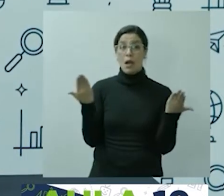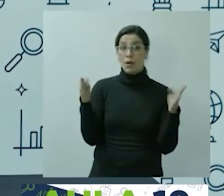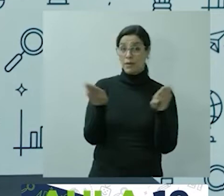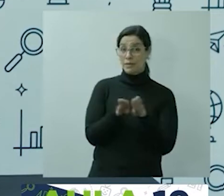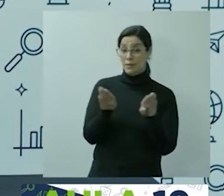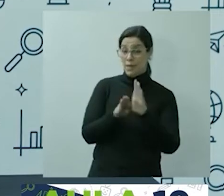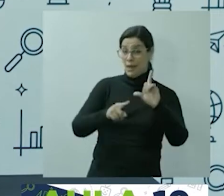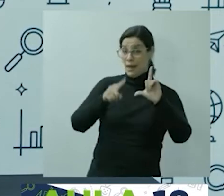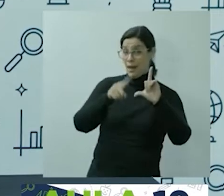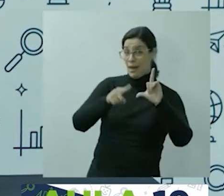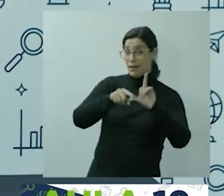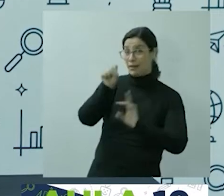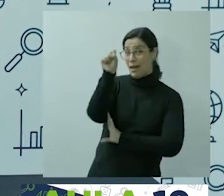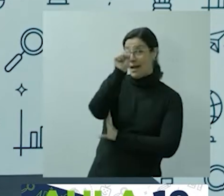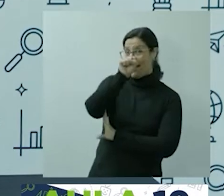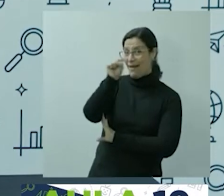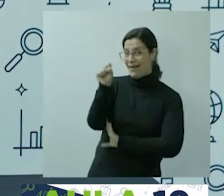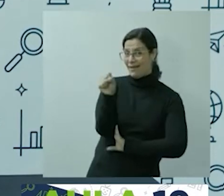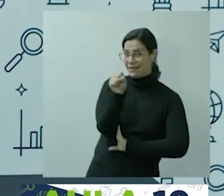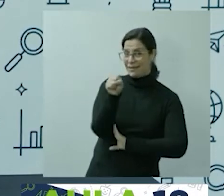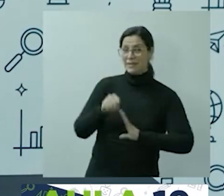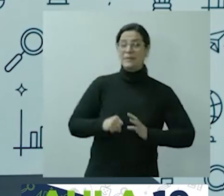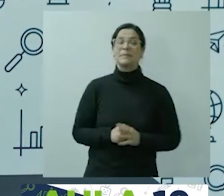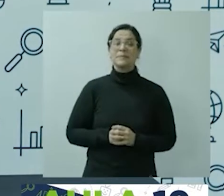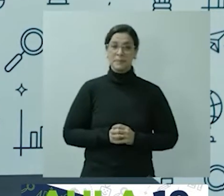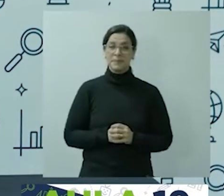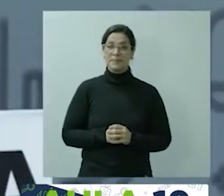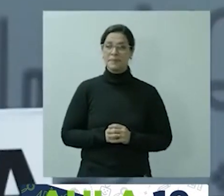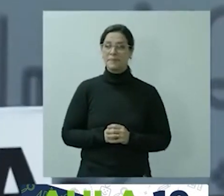A letra S